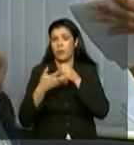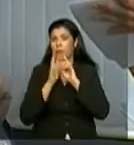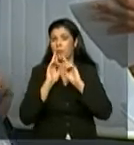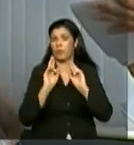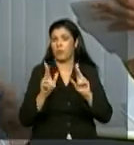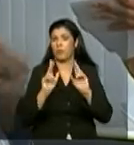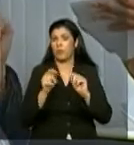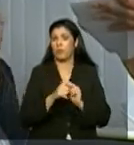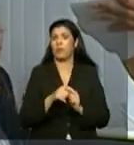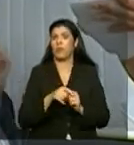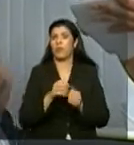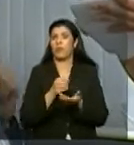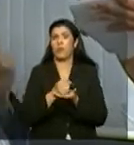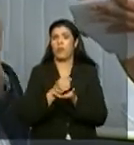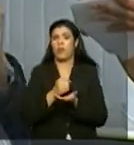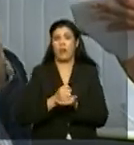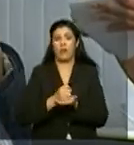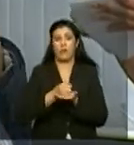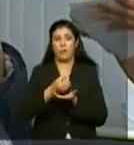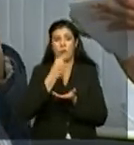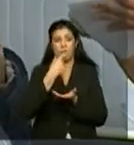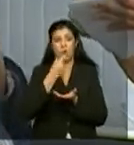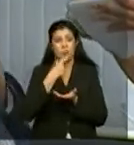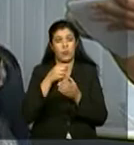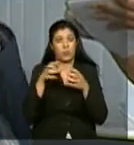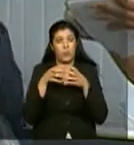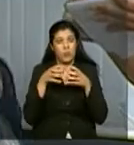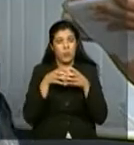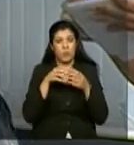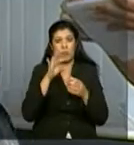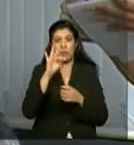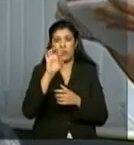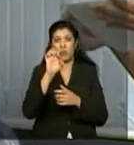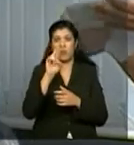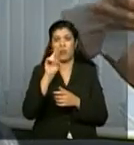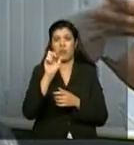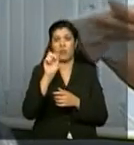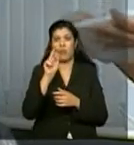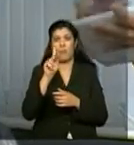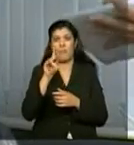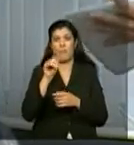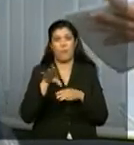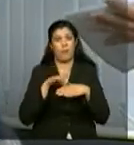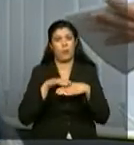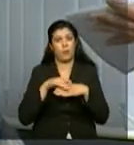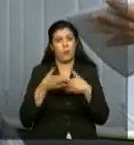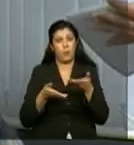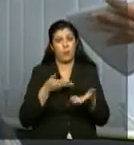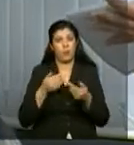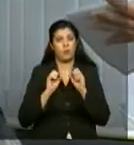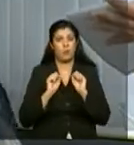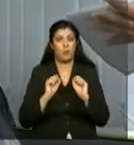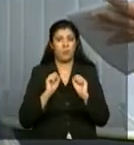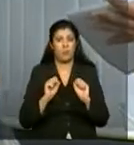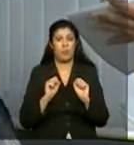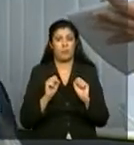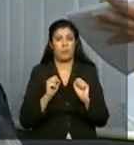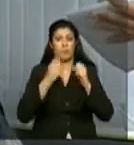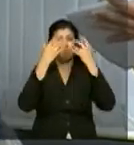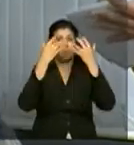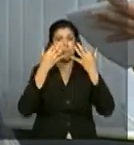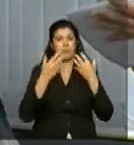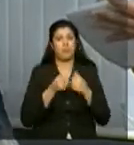terapêutico se encontrarem em concentrações maiores se podíamos falar de